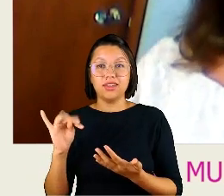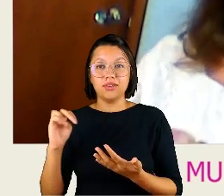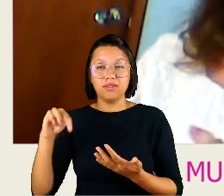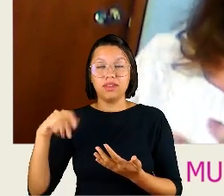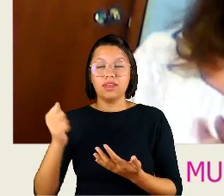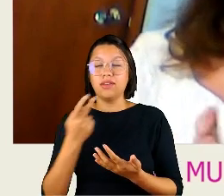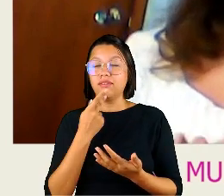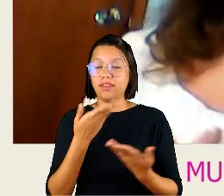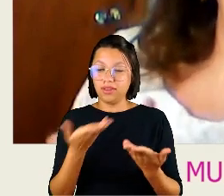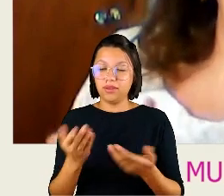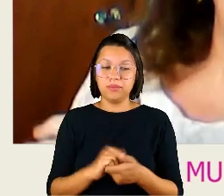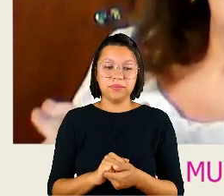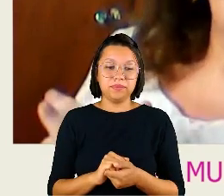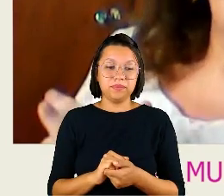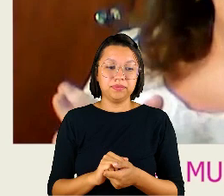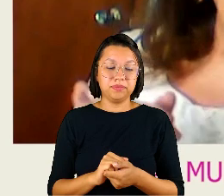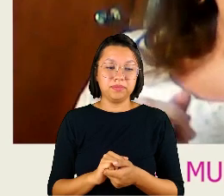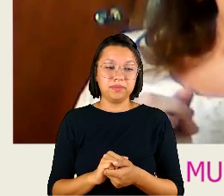senhora.